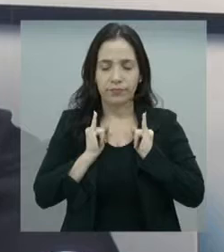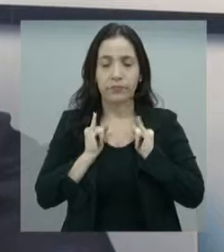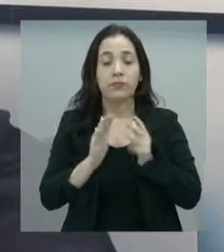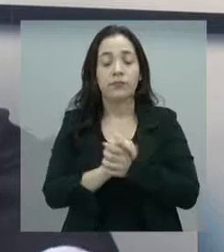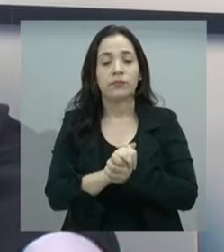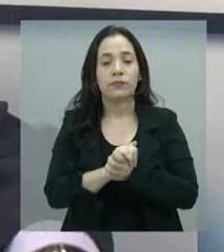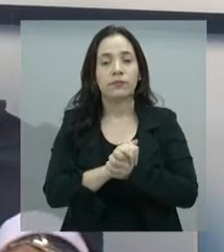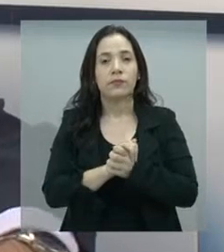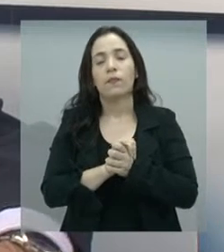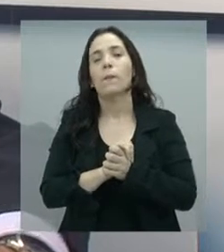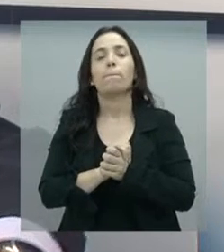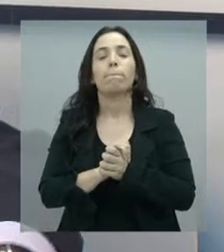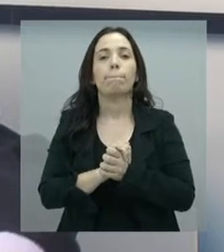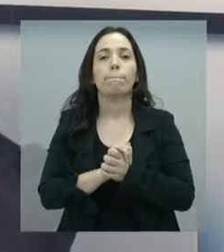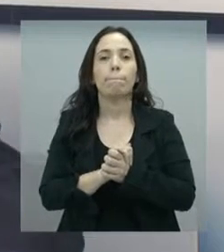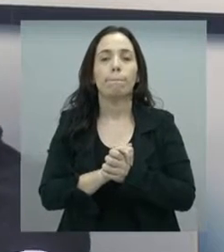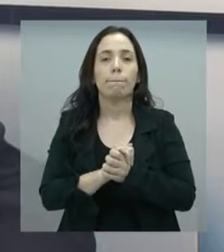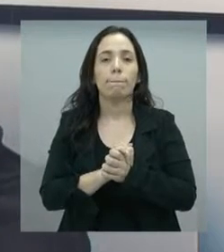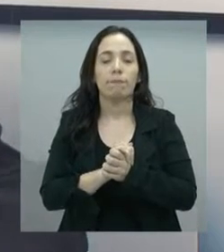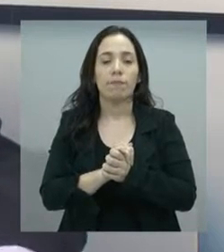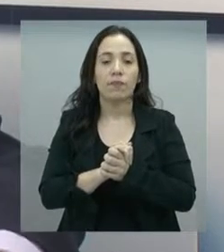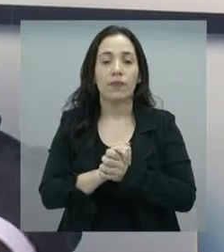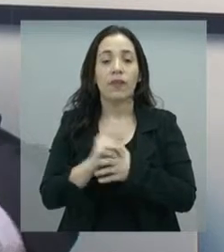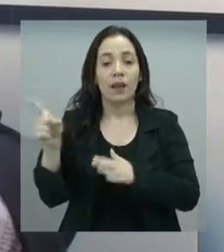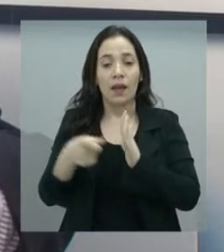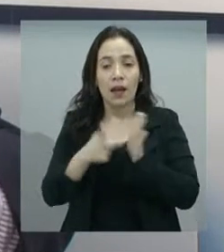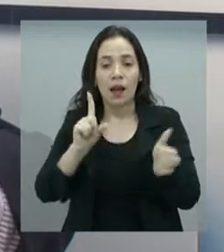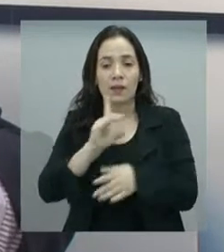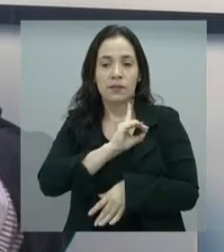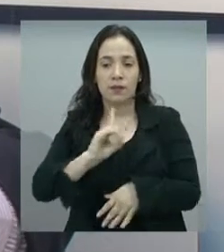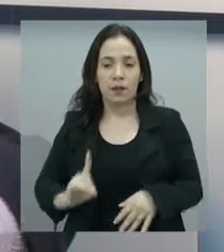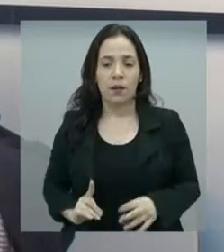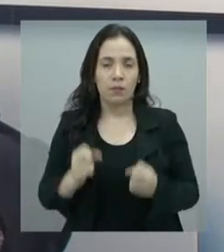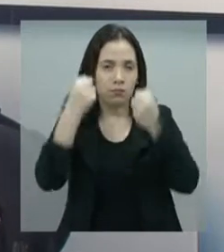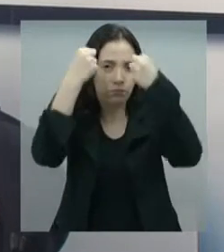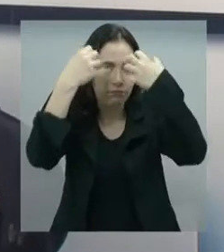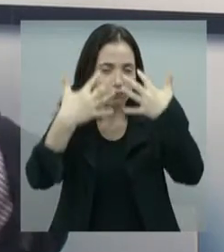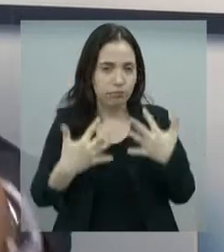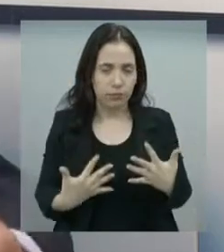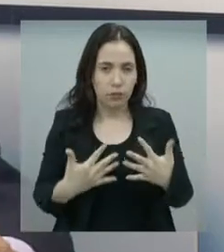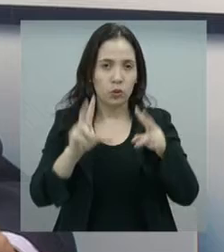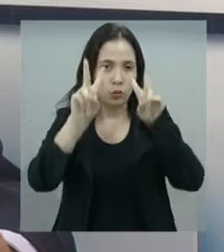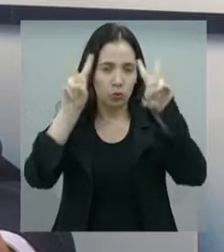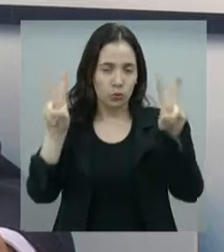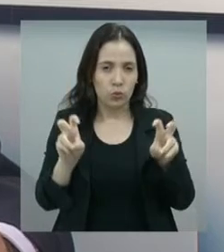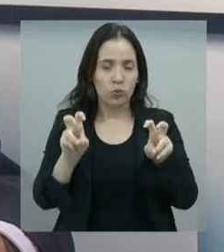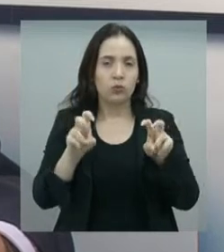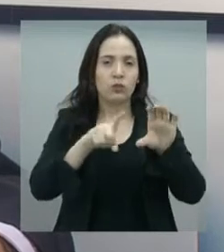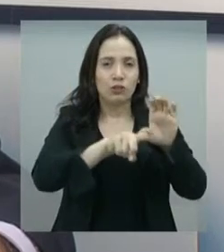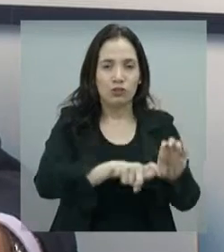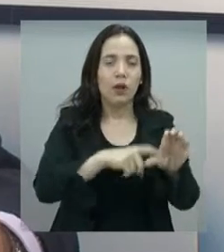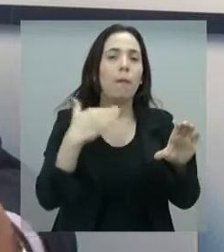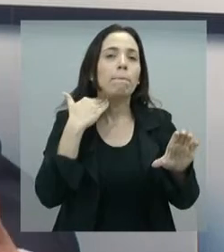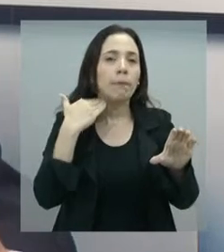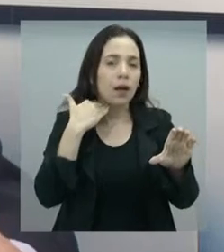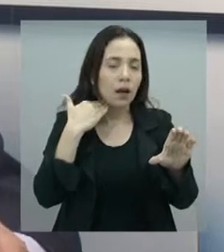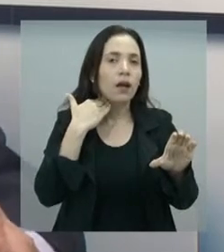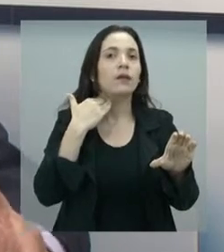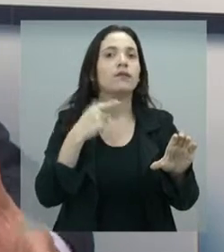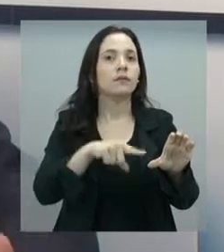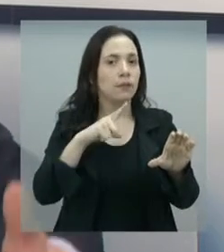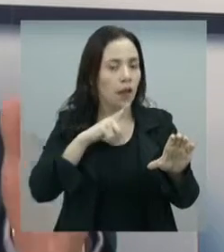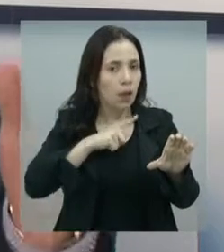a questão que o deputado falou, que é a questão do pagamento de juros da dívida desse país, é uma coisa